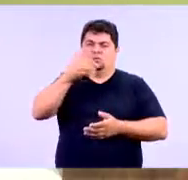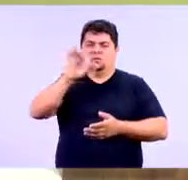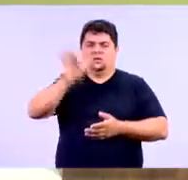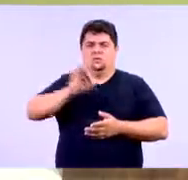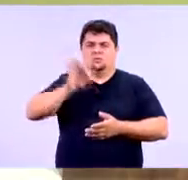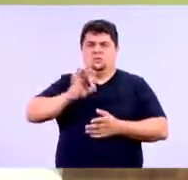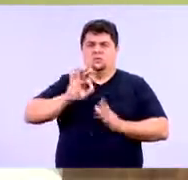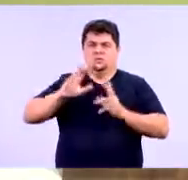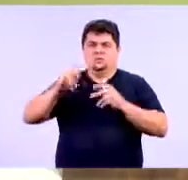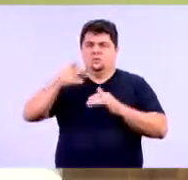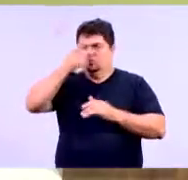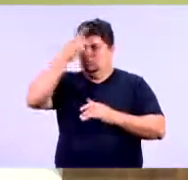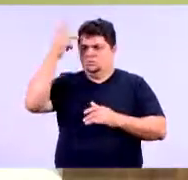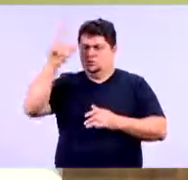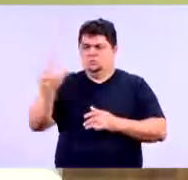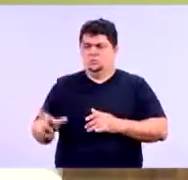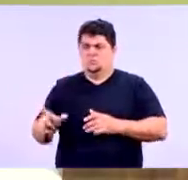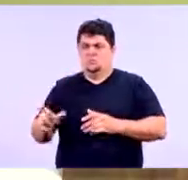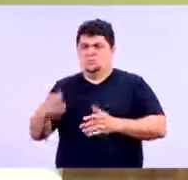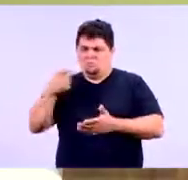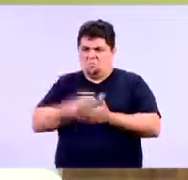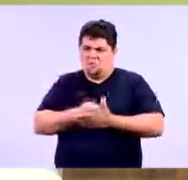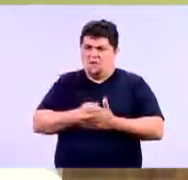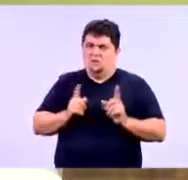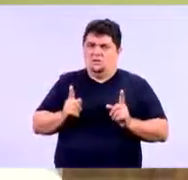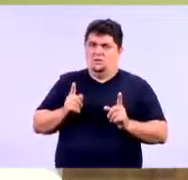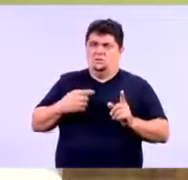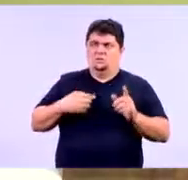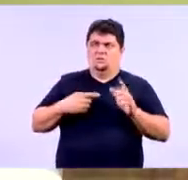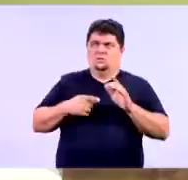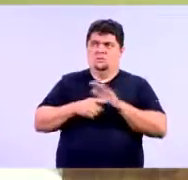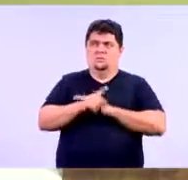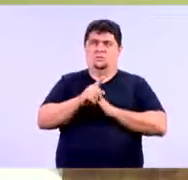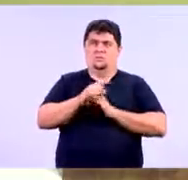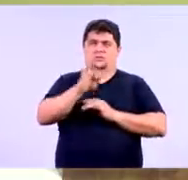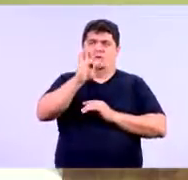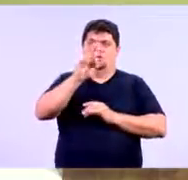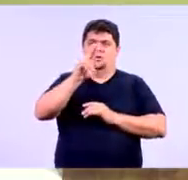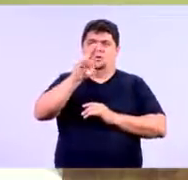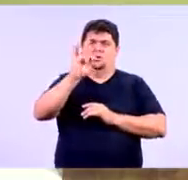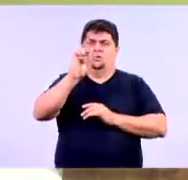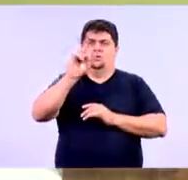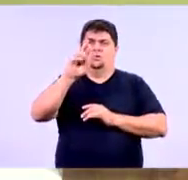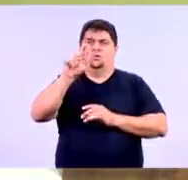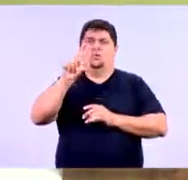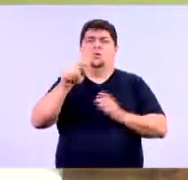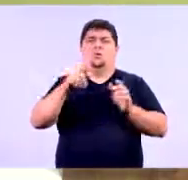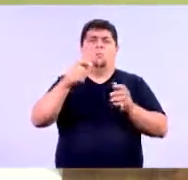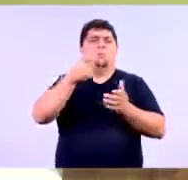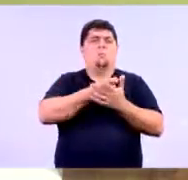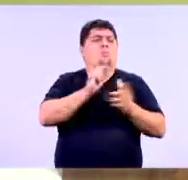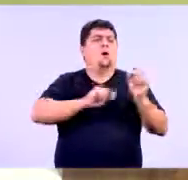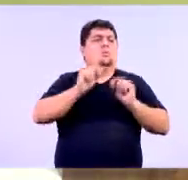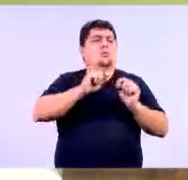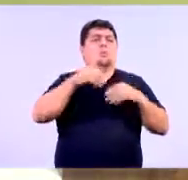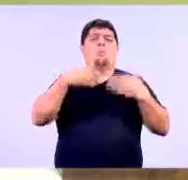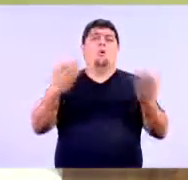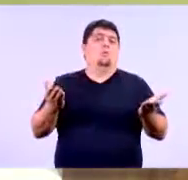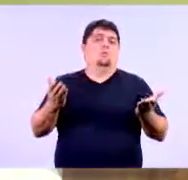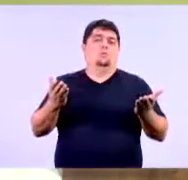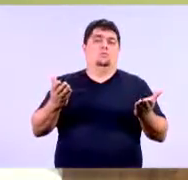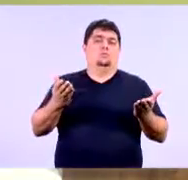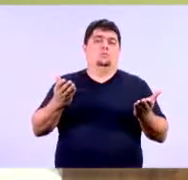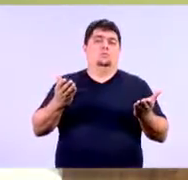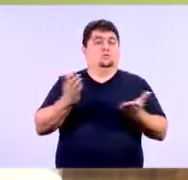pagam. Mas aí eu até perguntei, eu passei aí para a tutora, mas que pagam qual tributo que nós estamos falando? Então